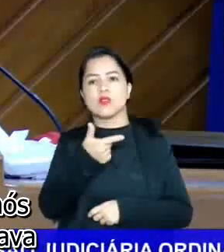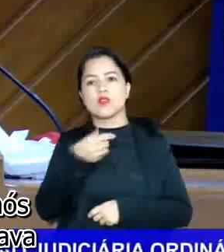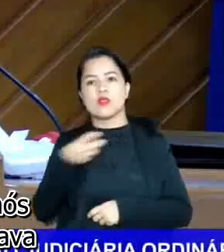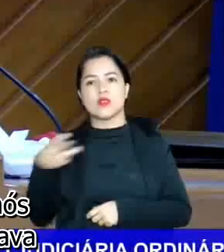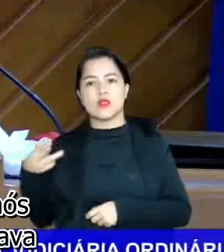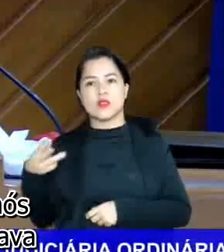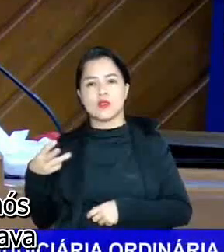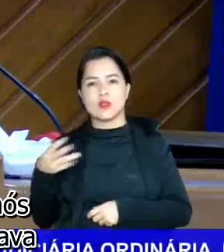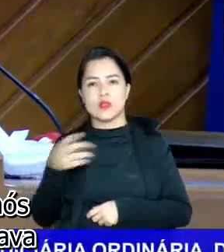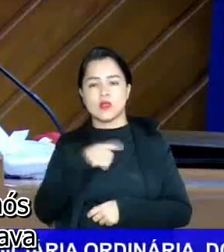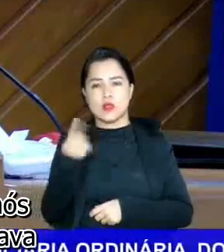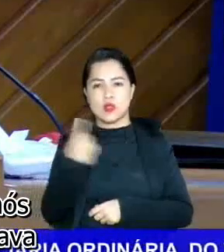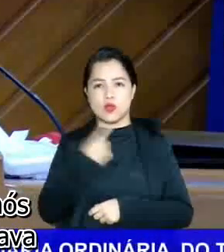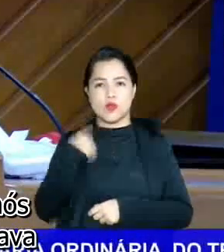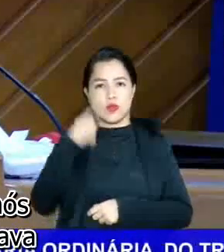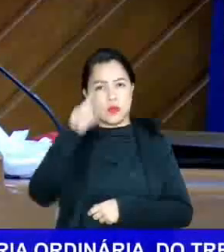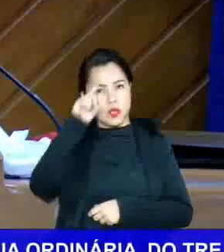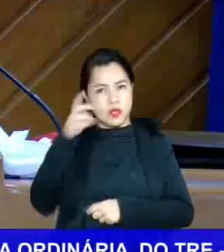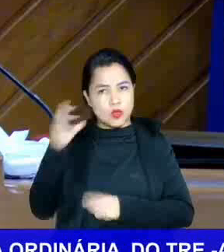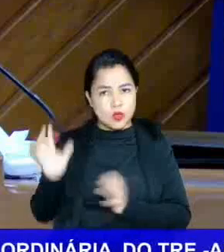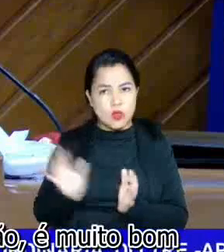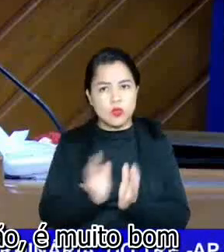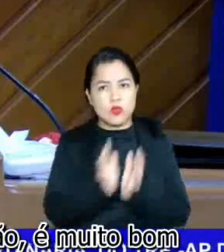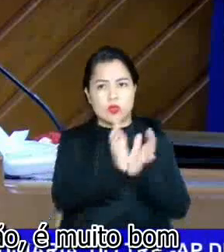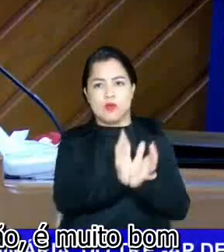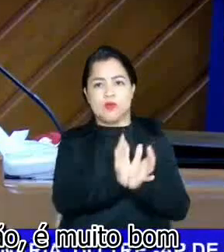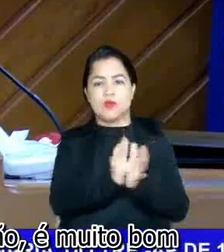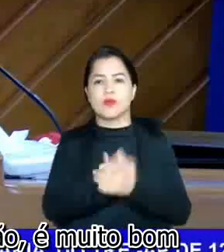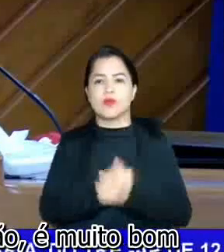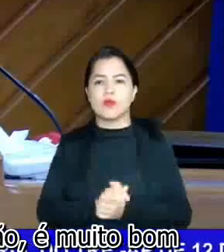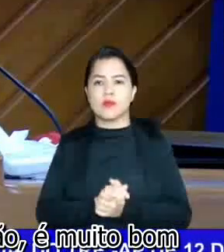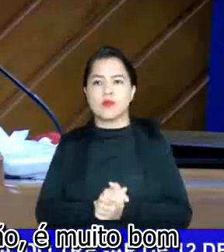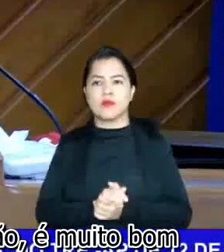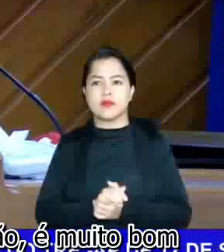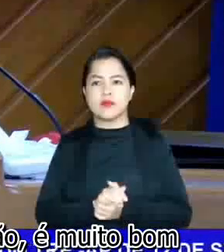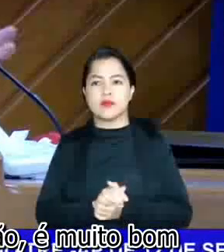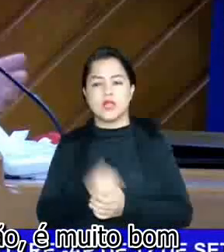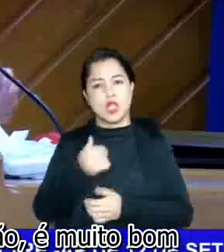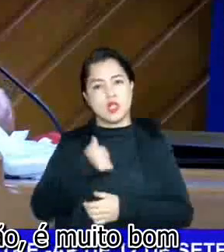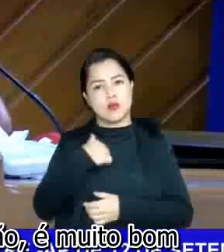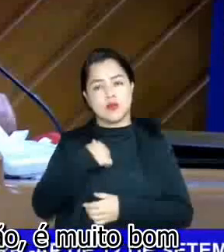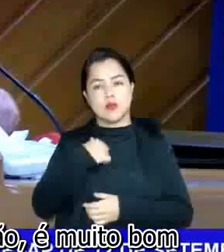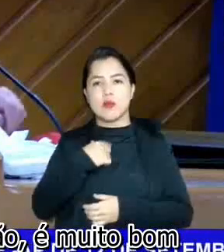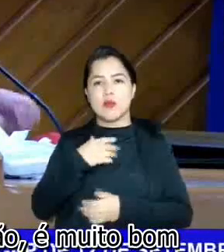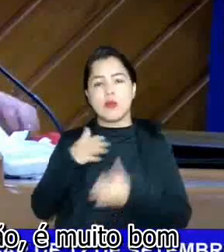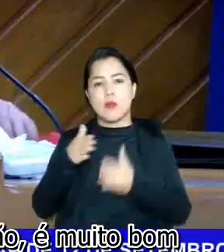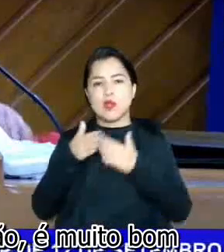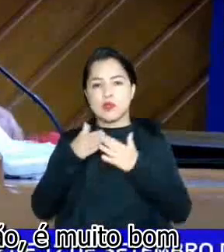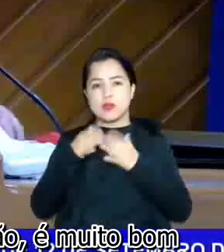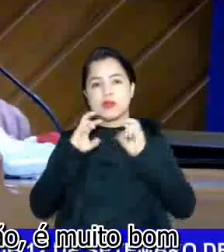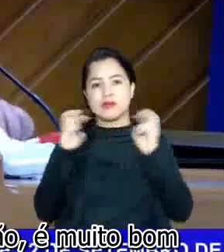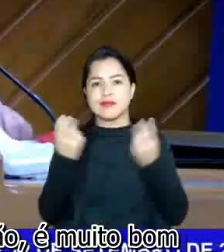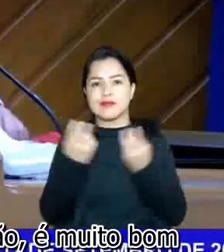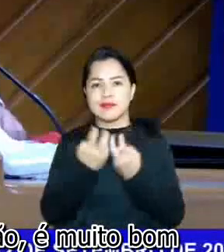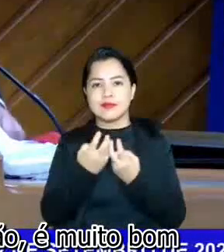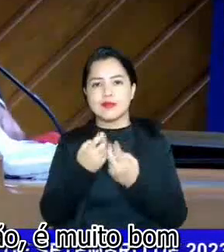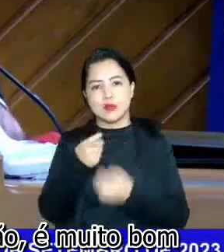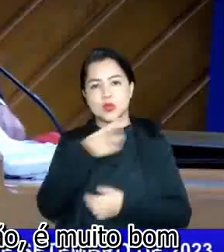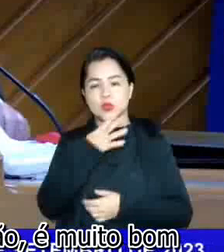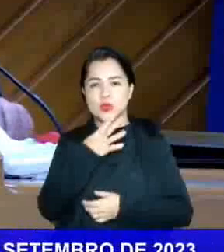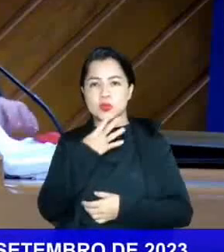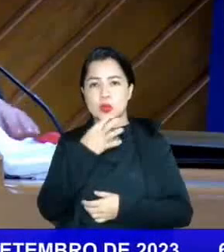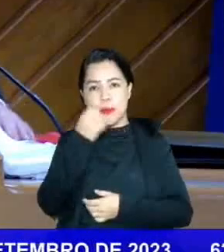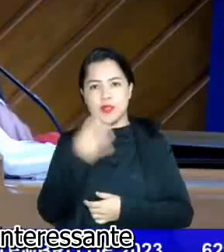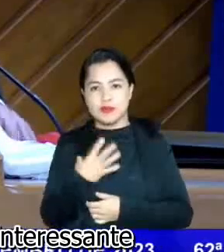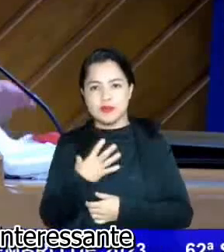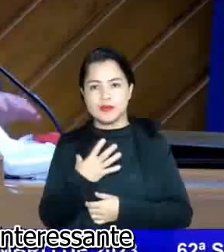e nós vamos mandar nossas equipes. Então, eu estava aqui sugerindo aos ilustres pares, não sei se conhecem a região, é muito